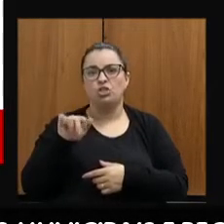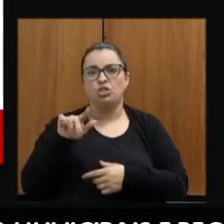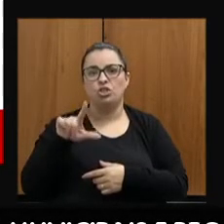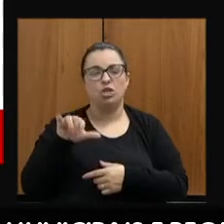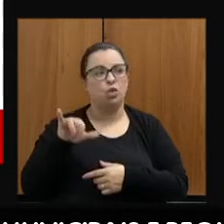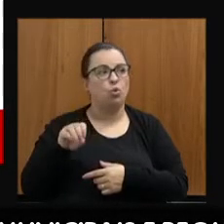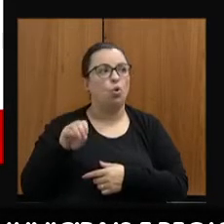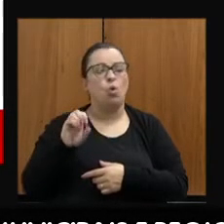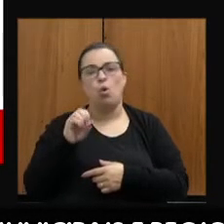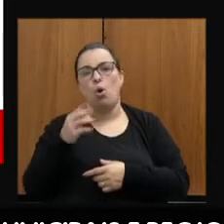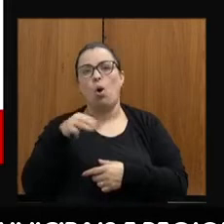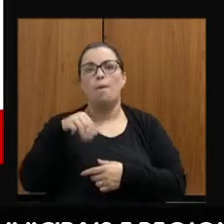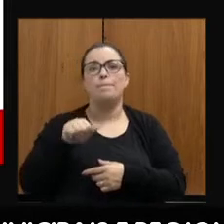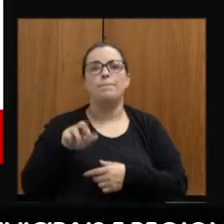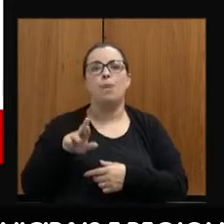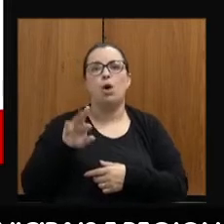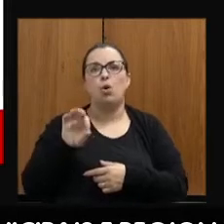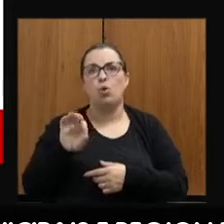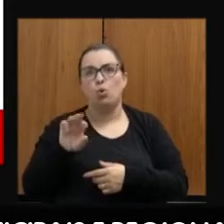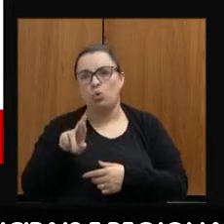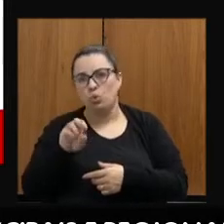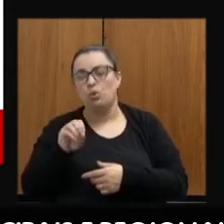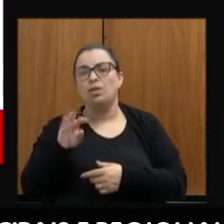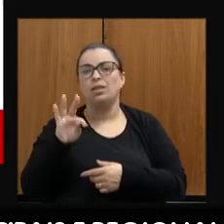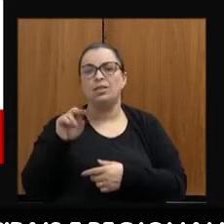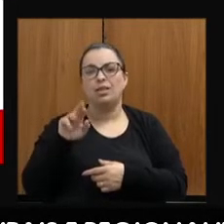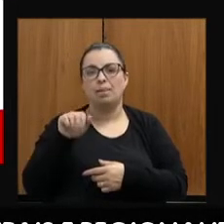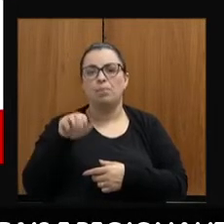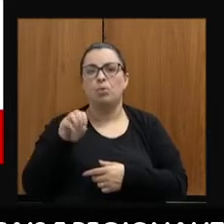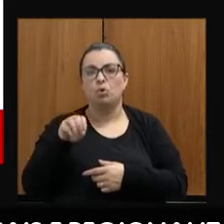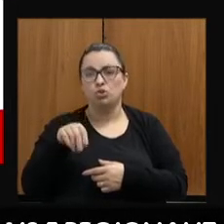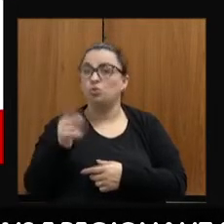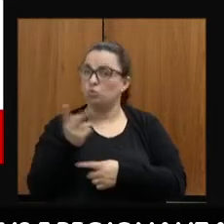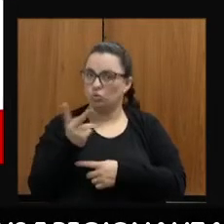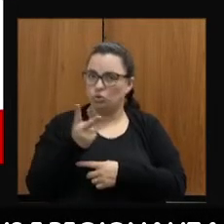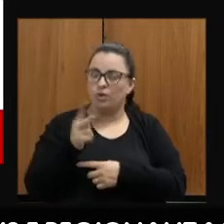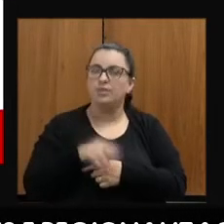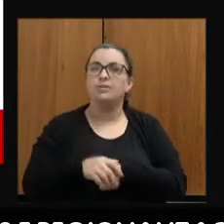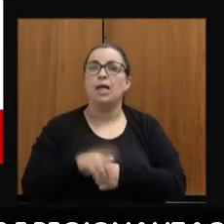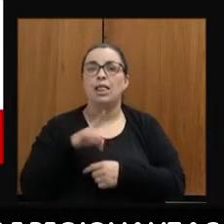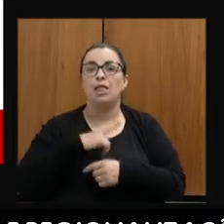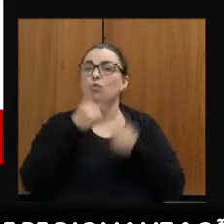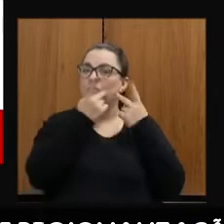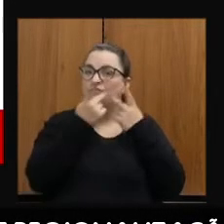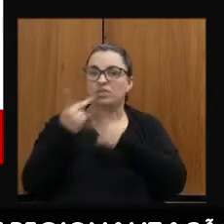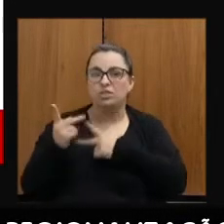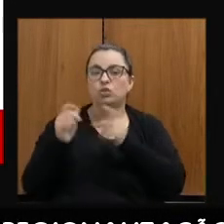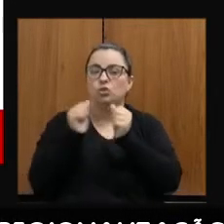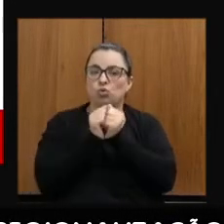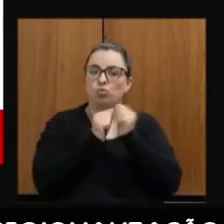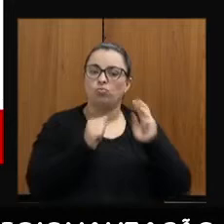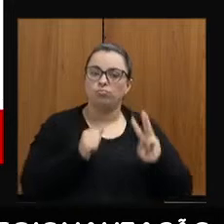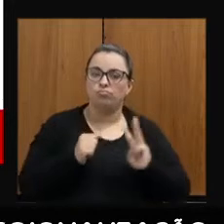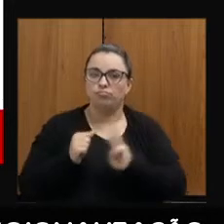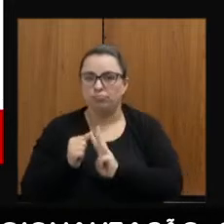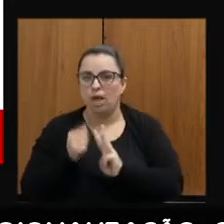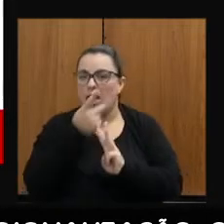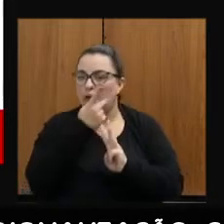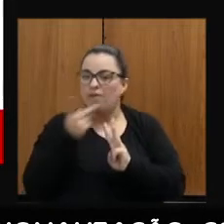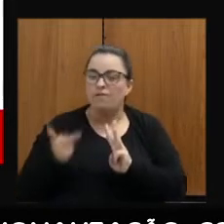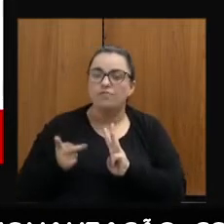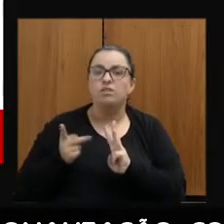deputados que compõem a frente nós fizemos uma visita ao traçado do rodoanel em conjunto E